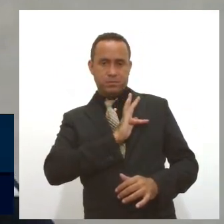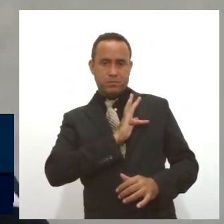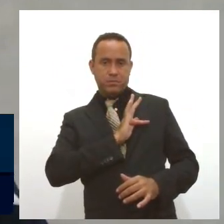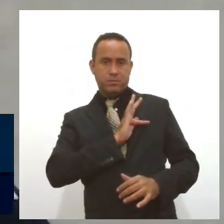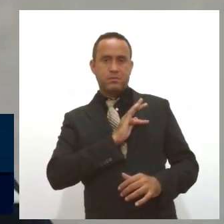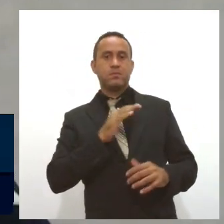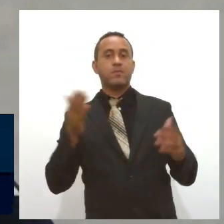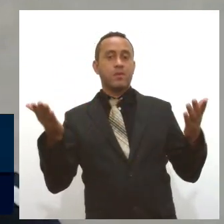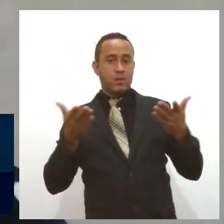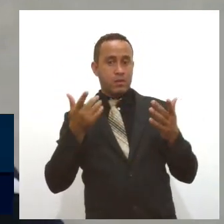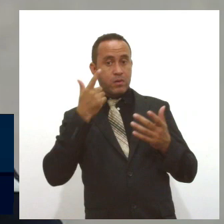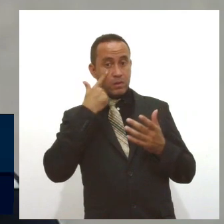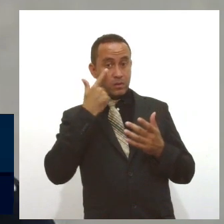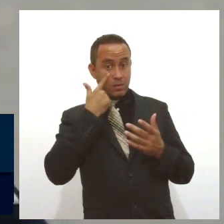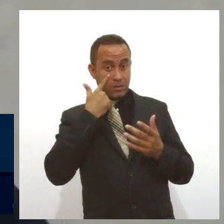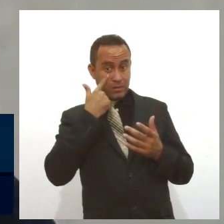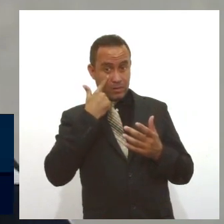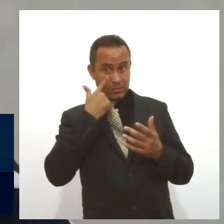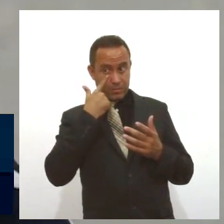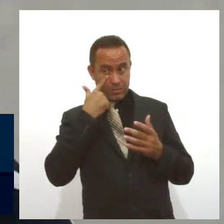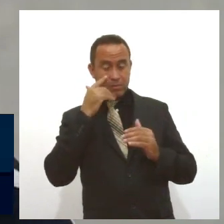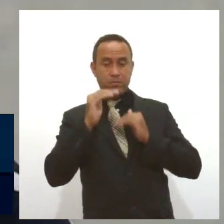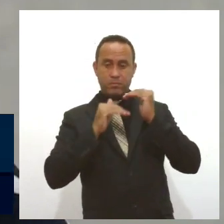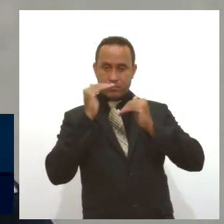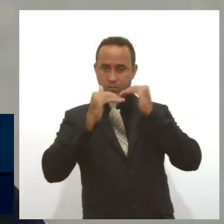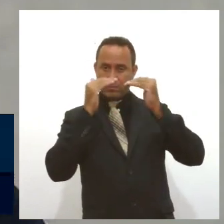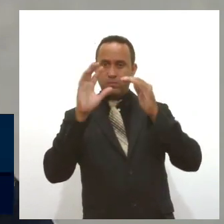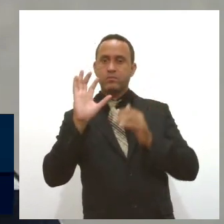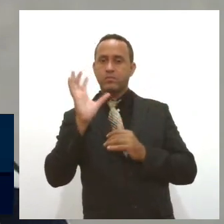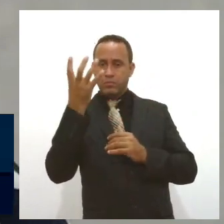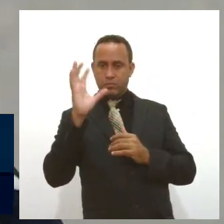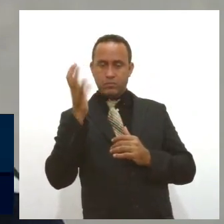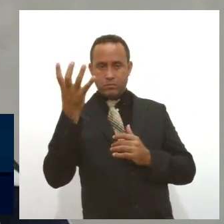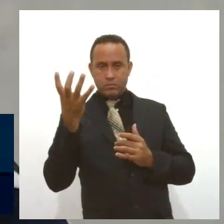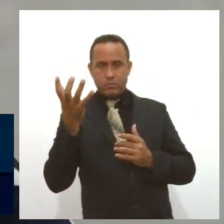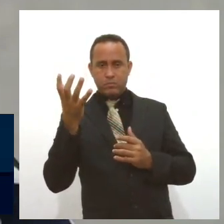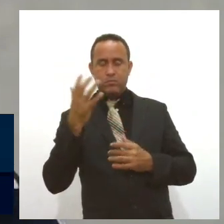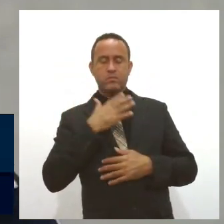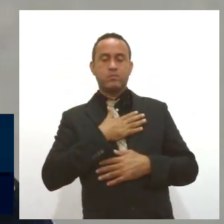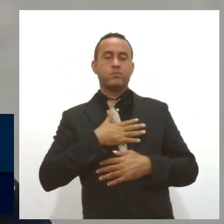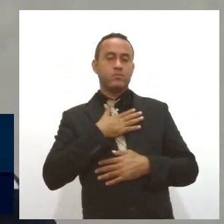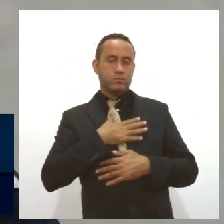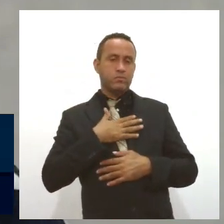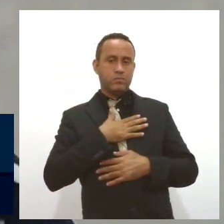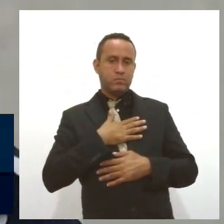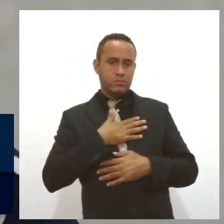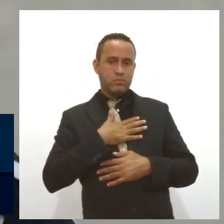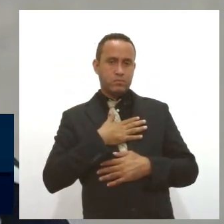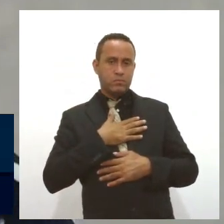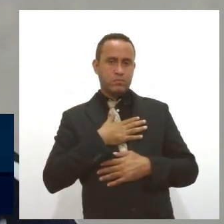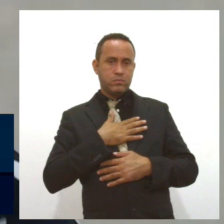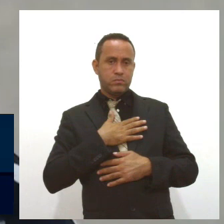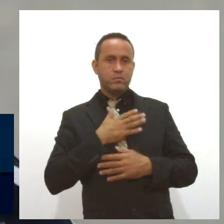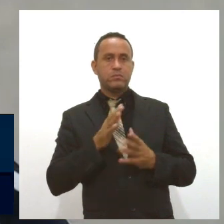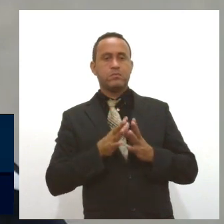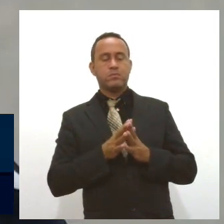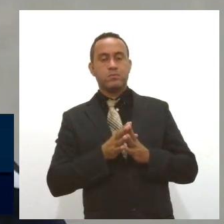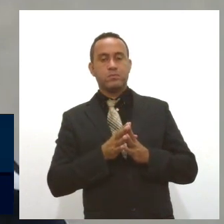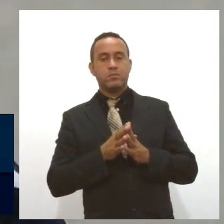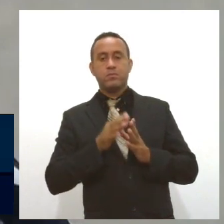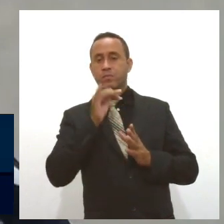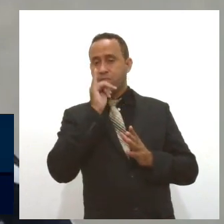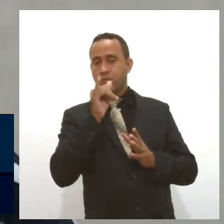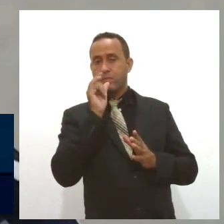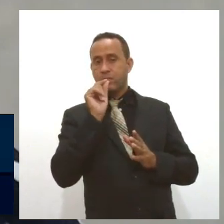a gente está vendo que as coisas estão andando, estão acontecendo. Então eu fico muito feliz, viu? E